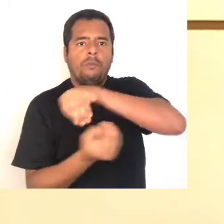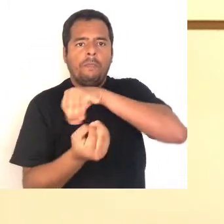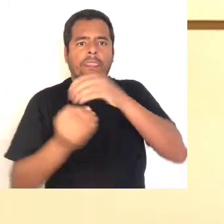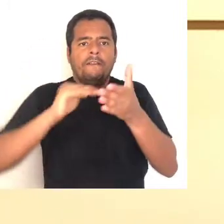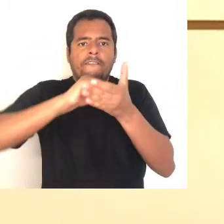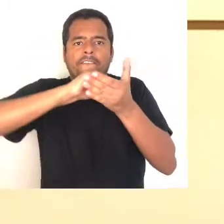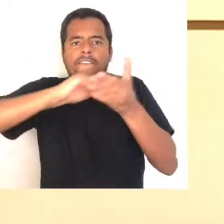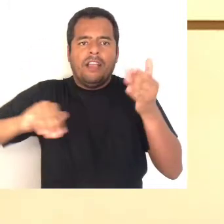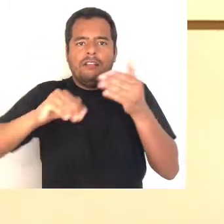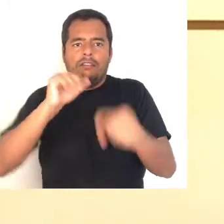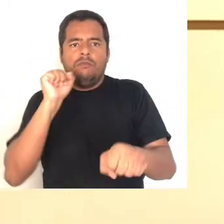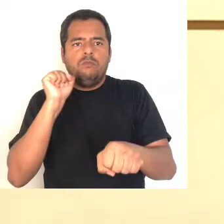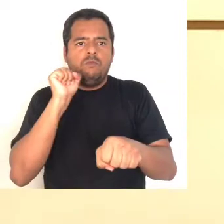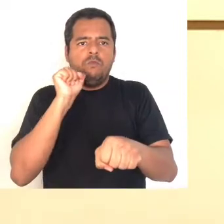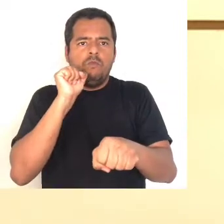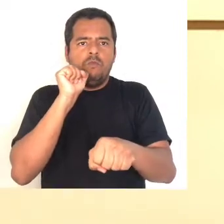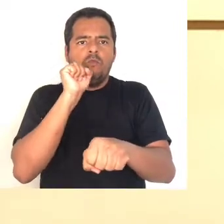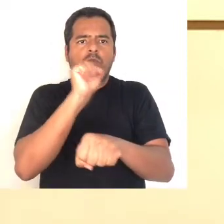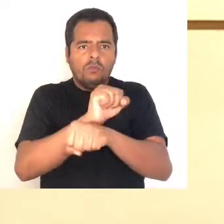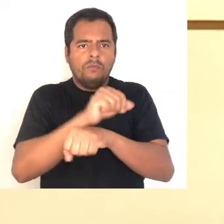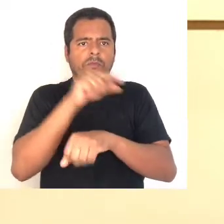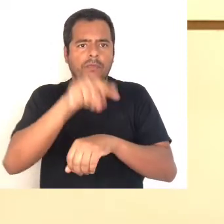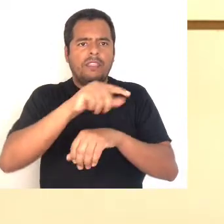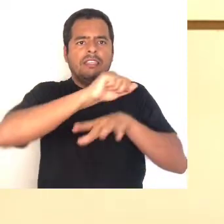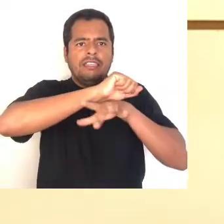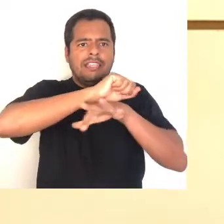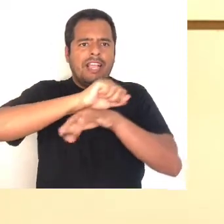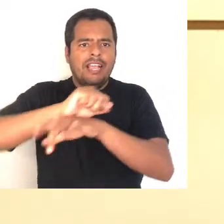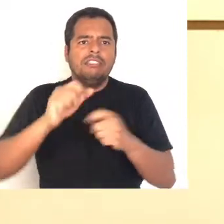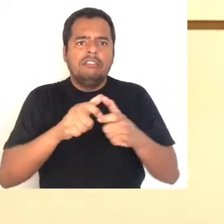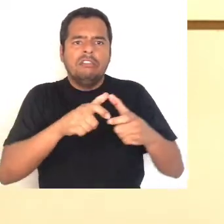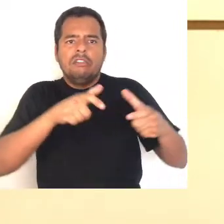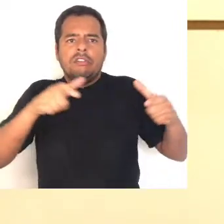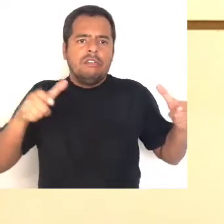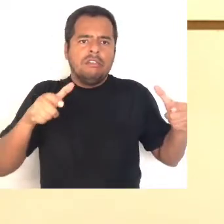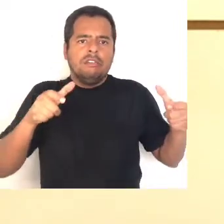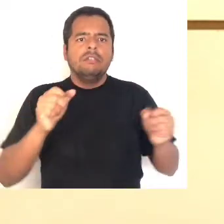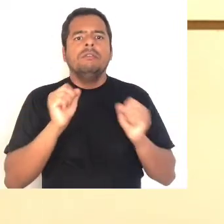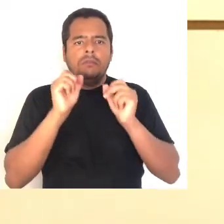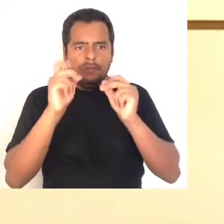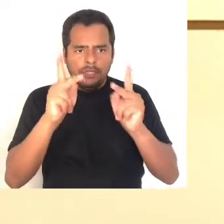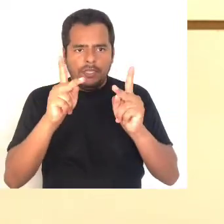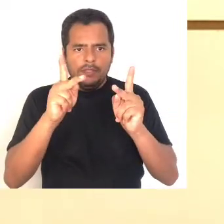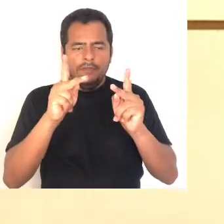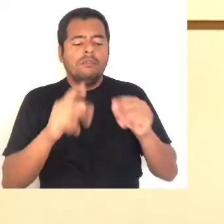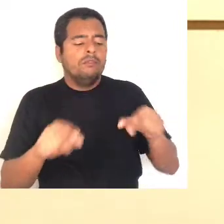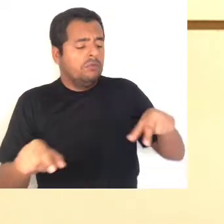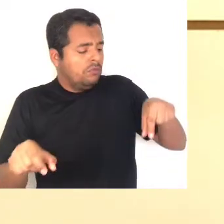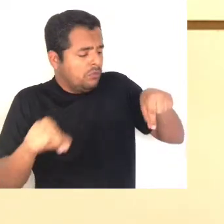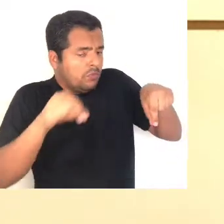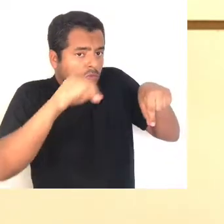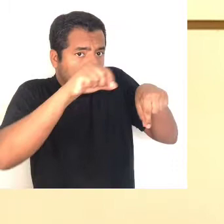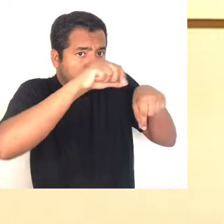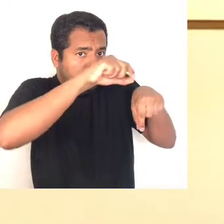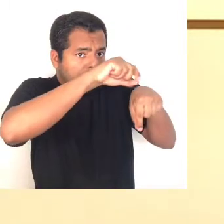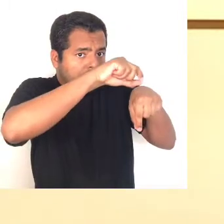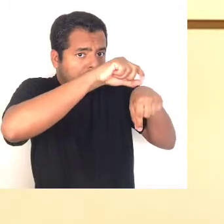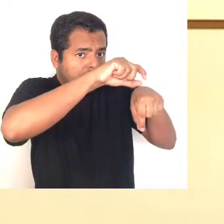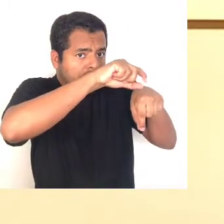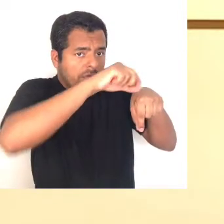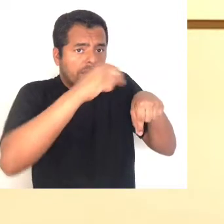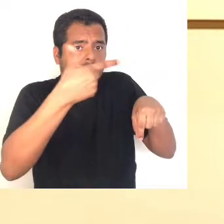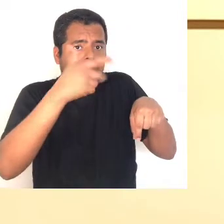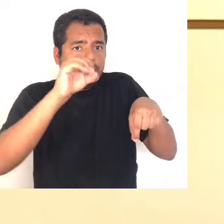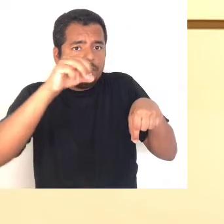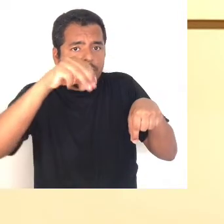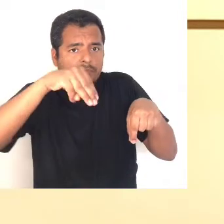verdade, eliminar, na verdade, ele vai neutralizar esse ácido clorídrico que está em excesso, ok? Então, eu